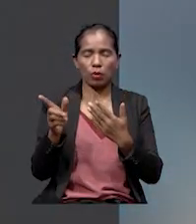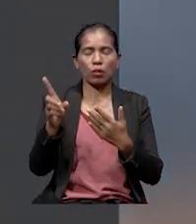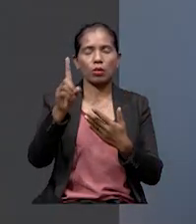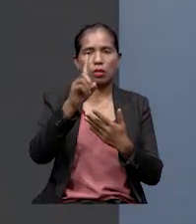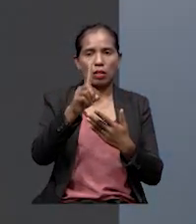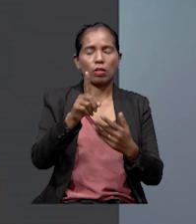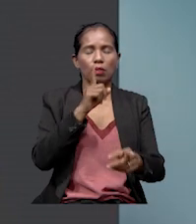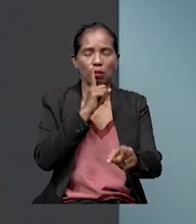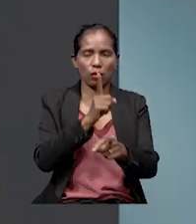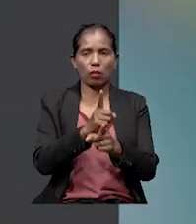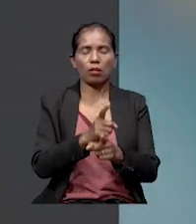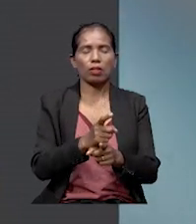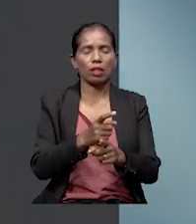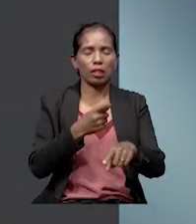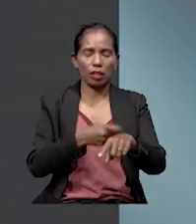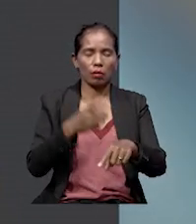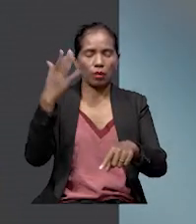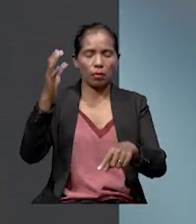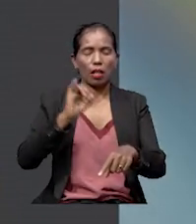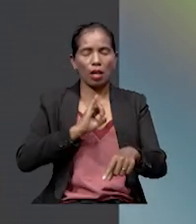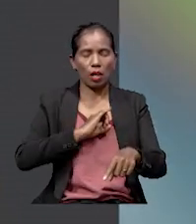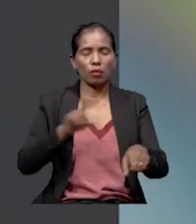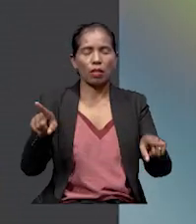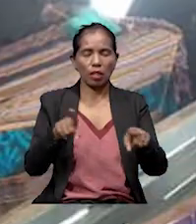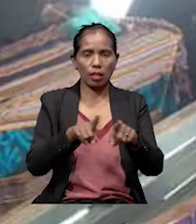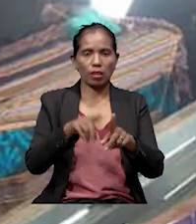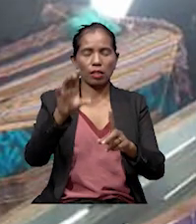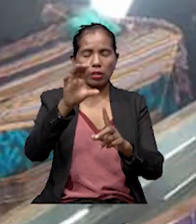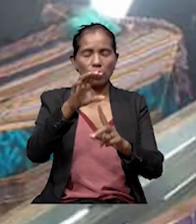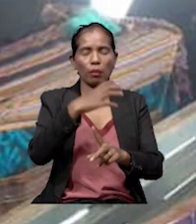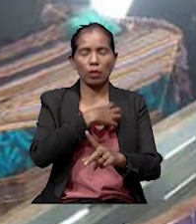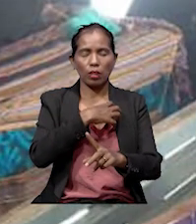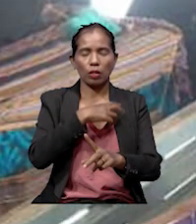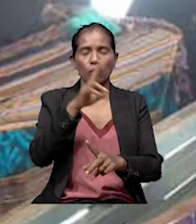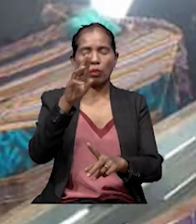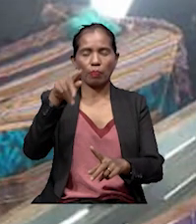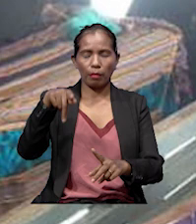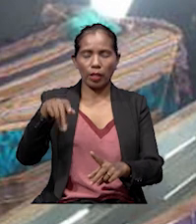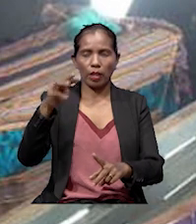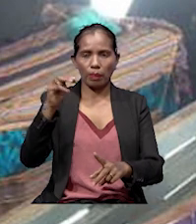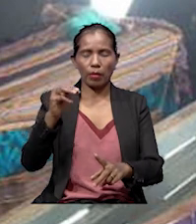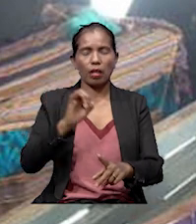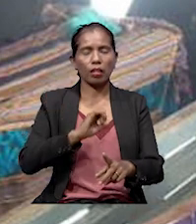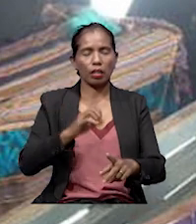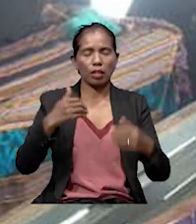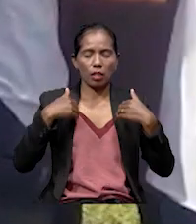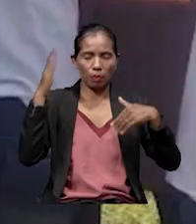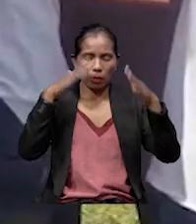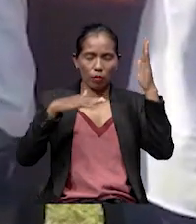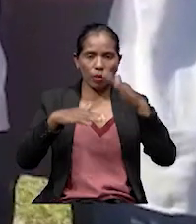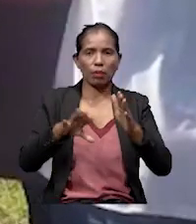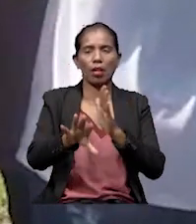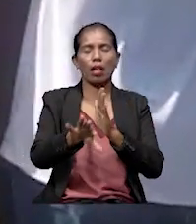2022, né? Los altura neva how hanesa comandante da polícia marítima, mas vê bem hira acontece caso, né? How atua